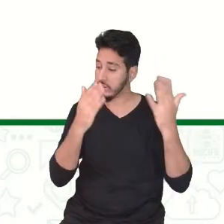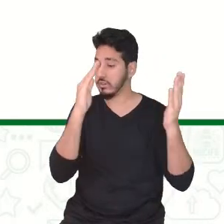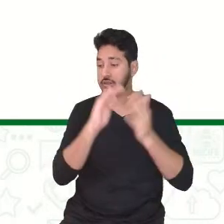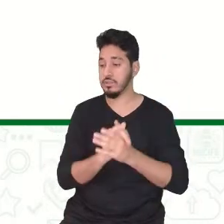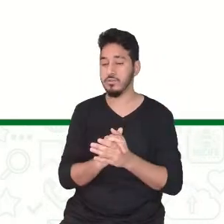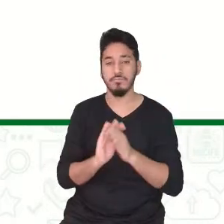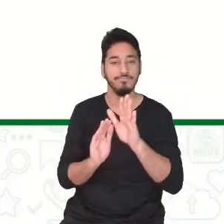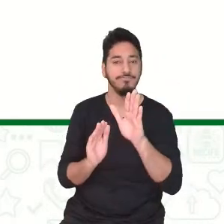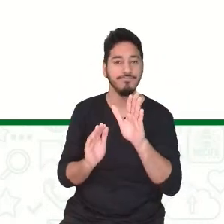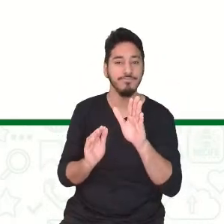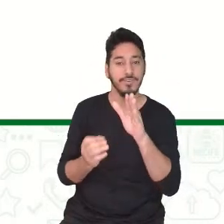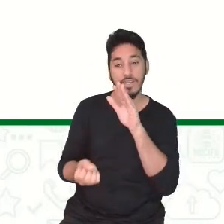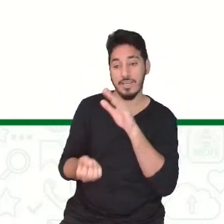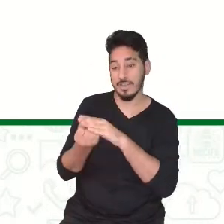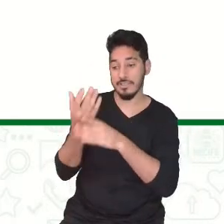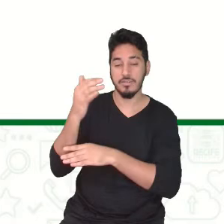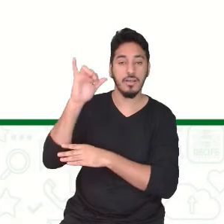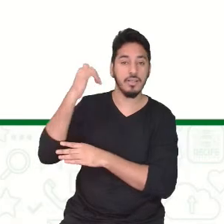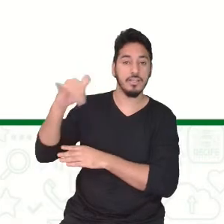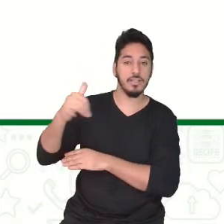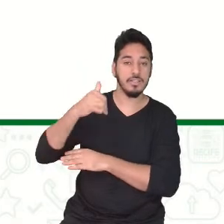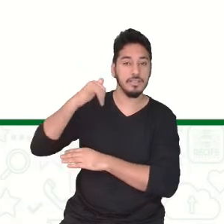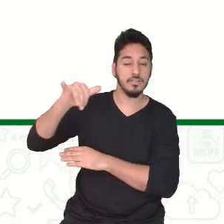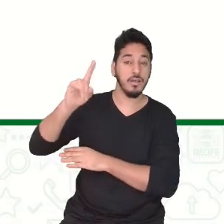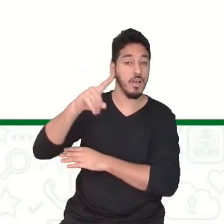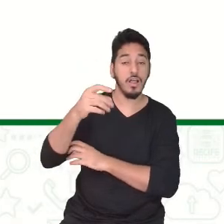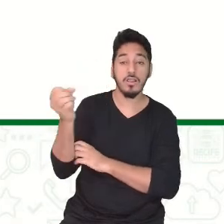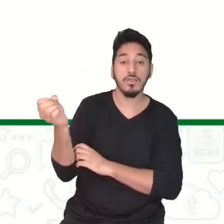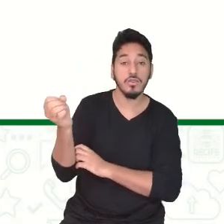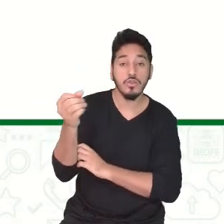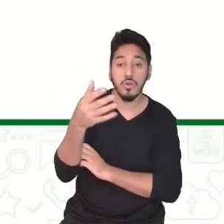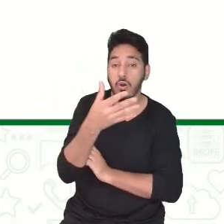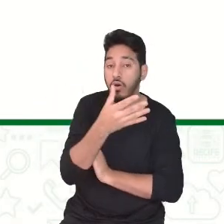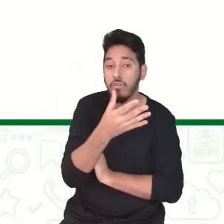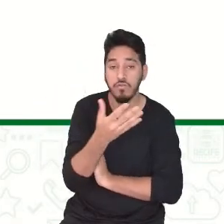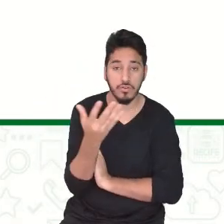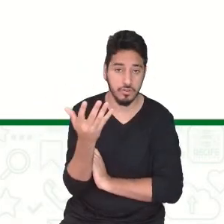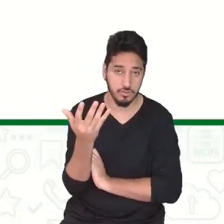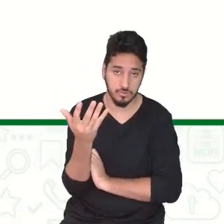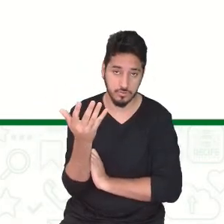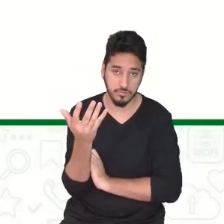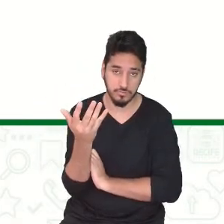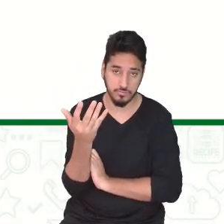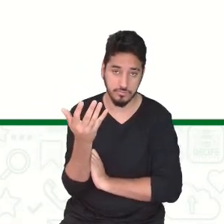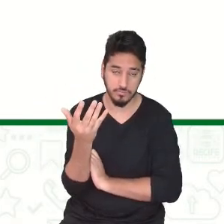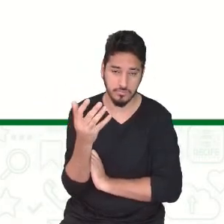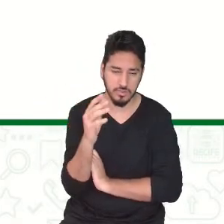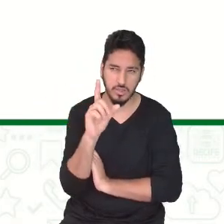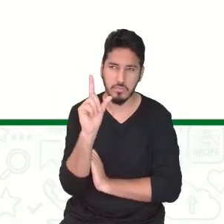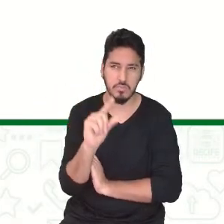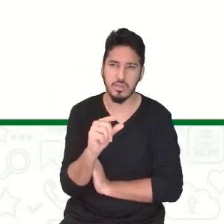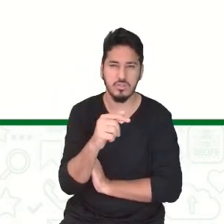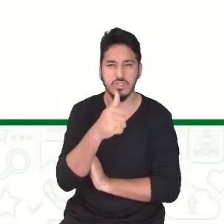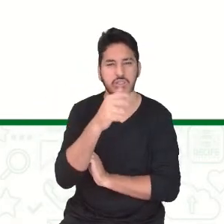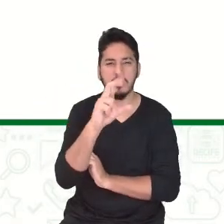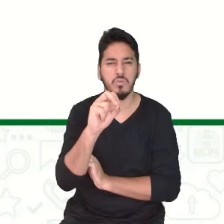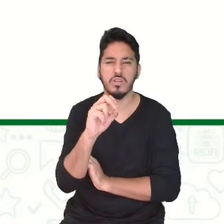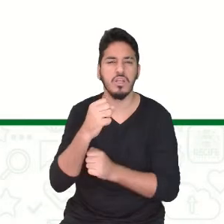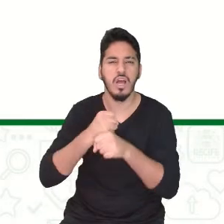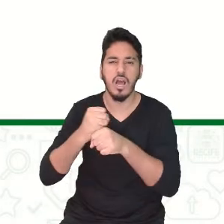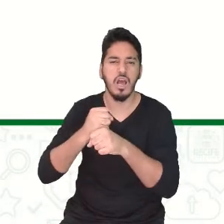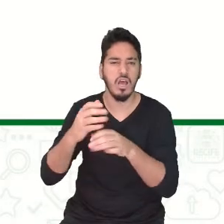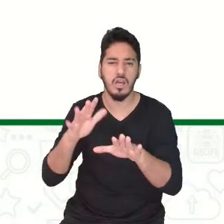a invenção da eletricidade é uma invenção recente na história da humanidade. Ela tem menos de 150